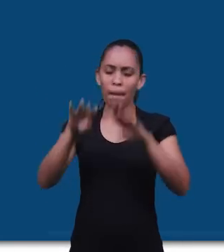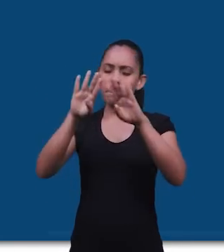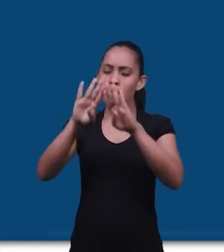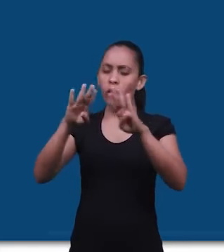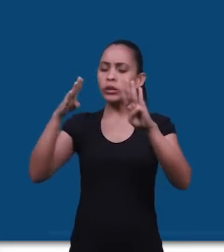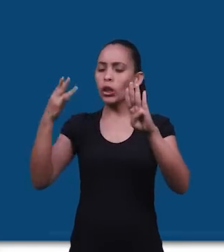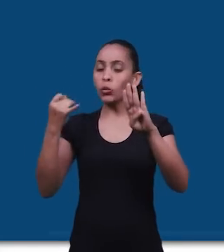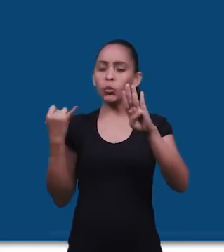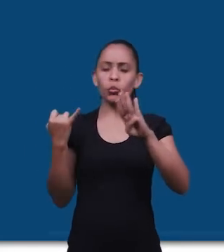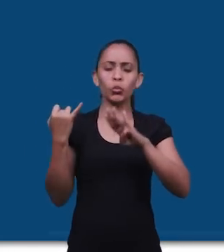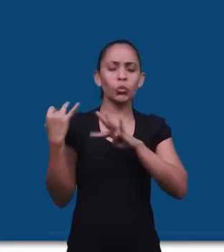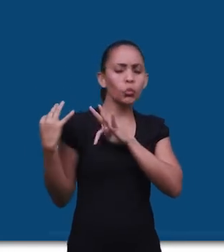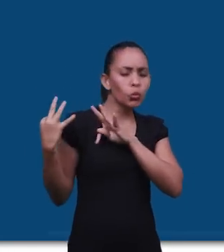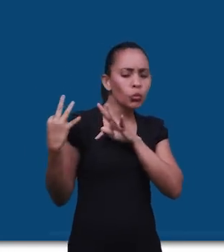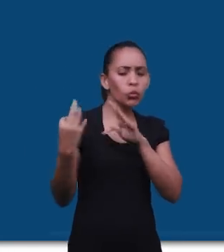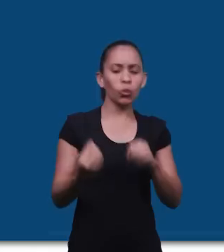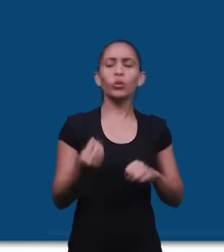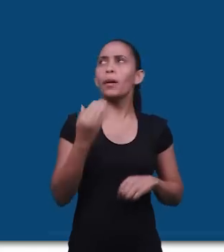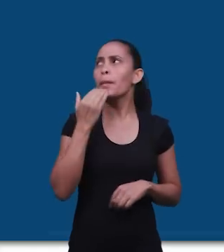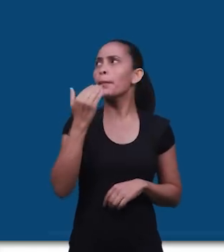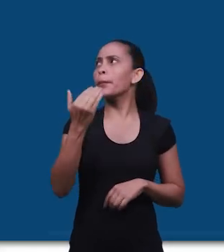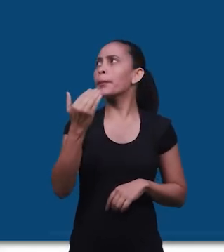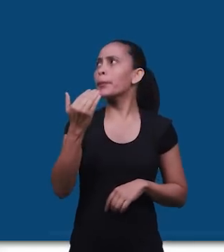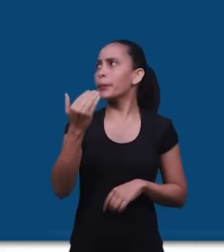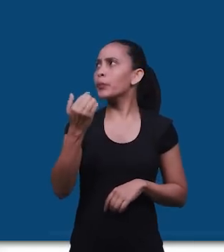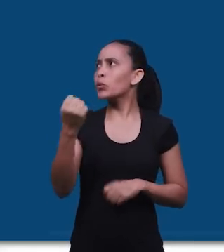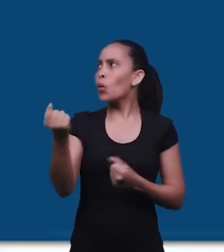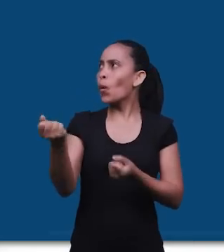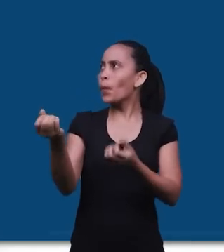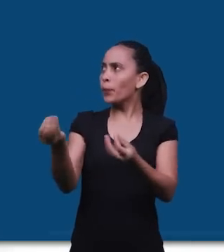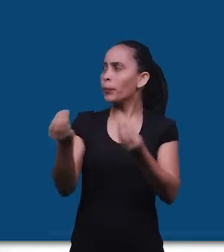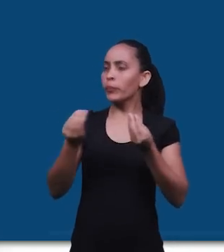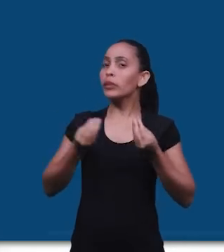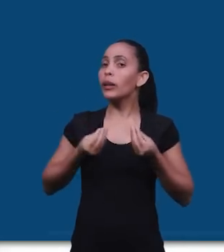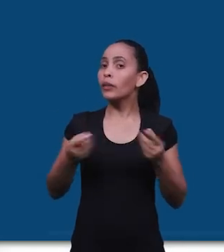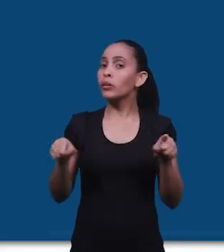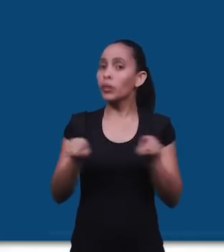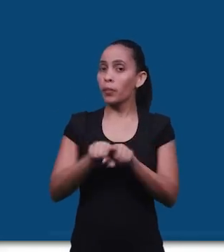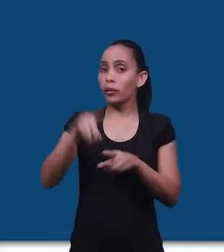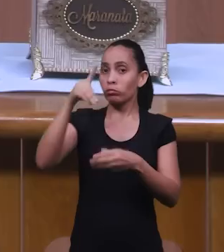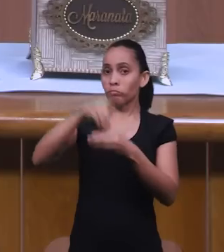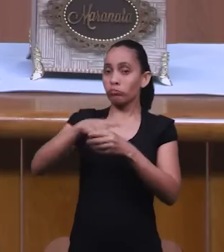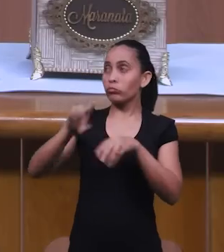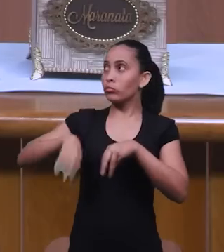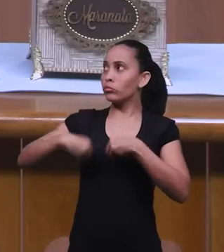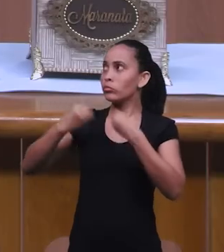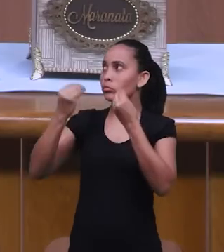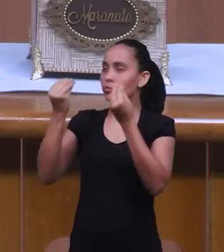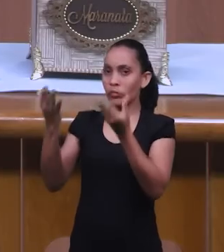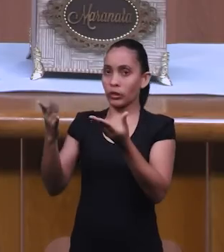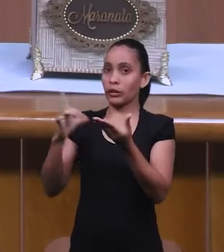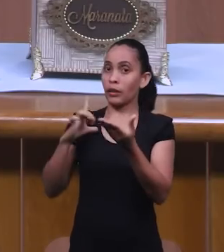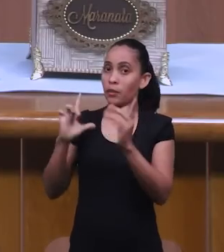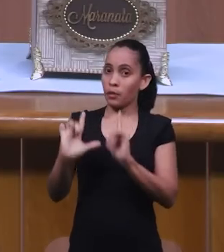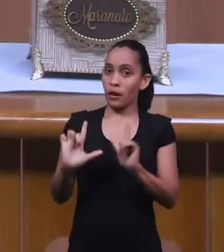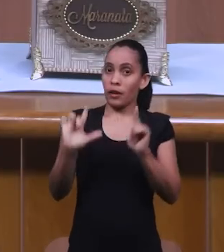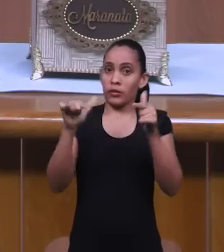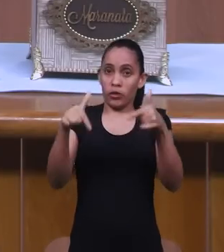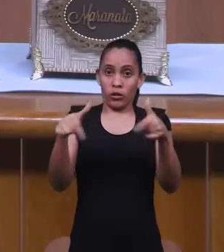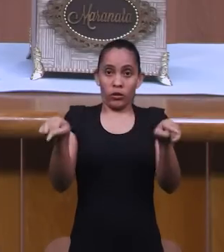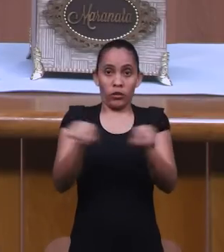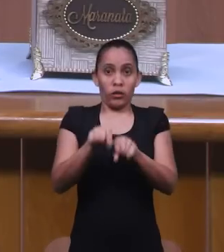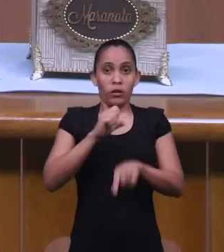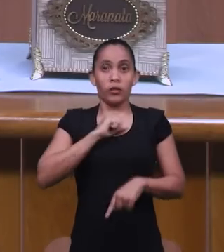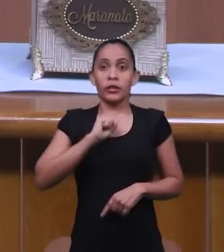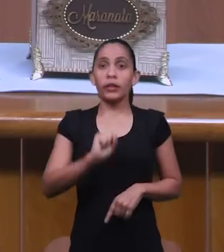E tudo quanto me deres, certamente te darei o dízimo. Houve uma ministração